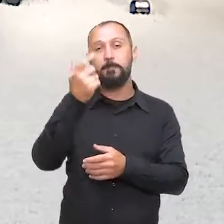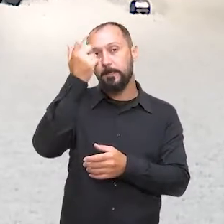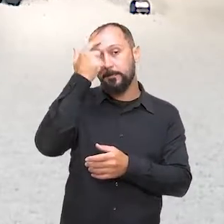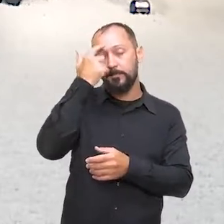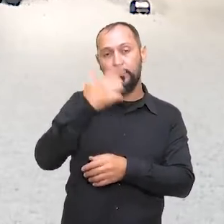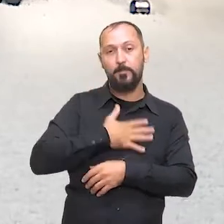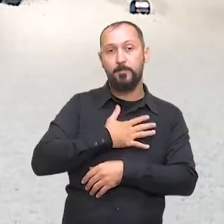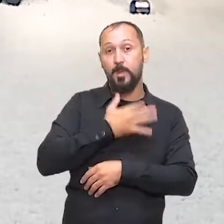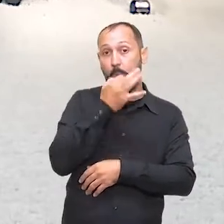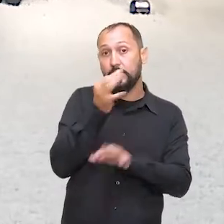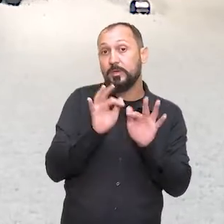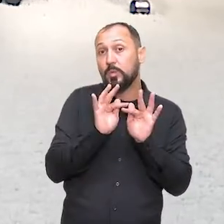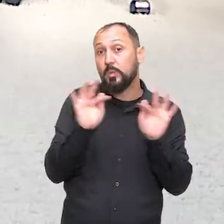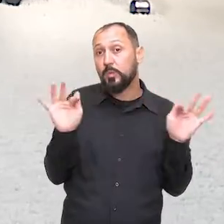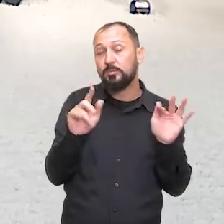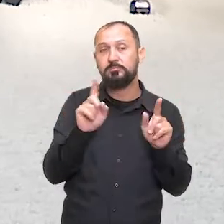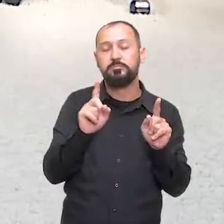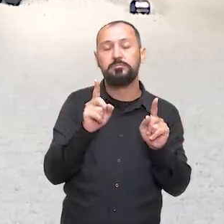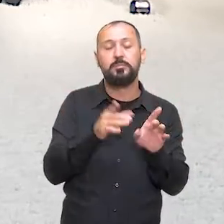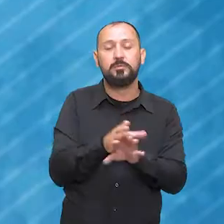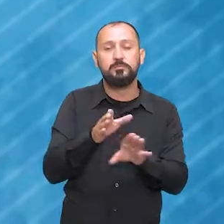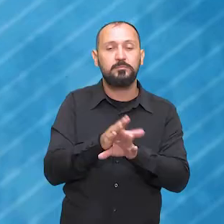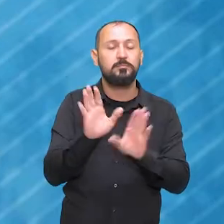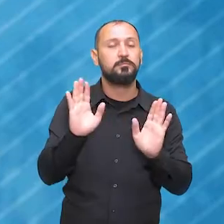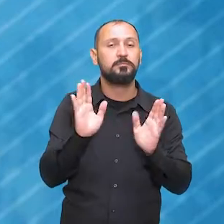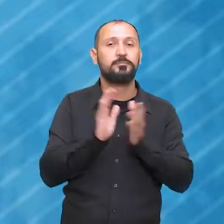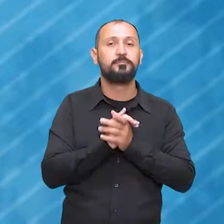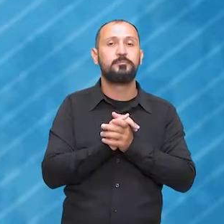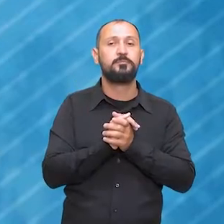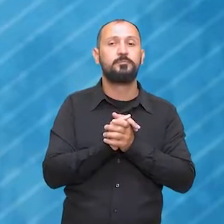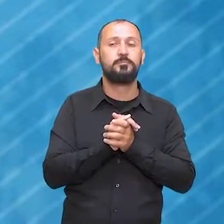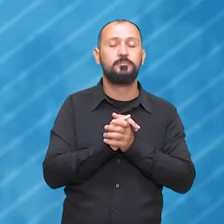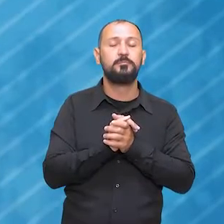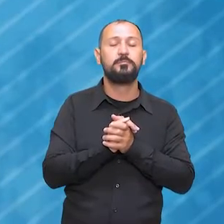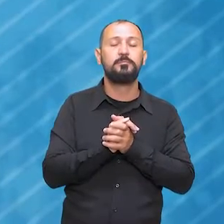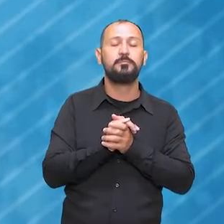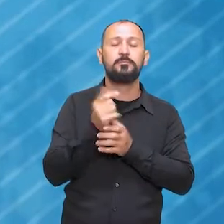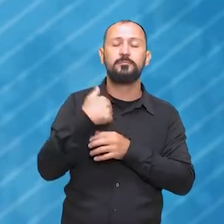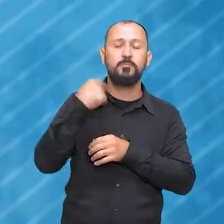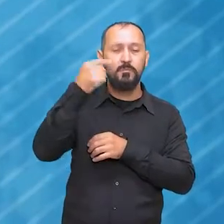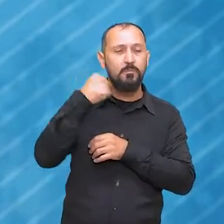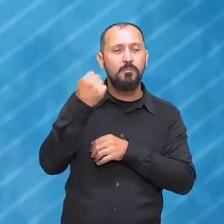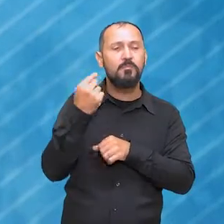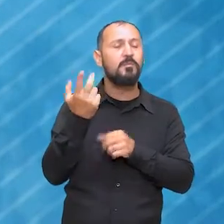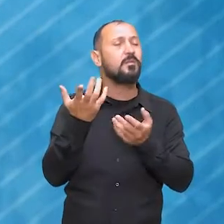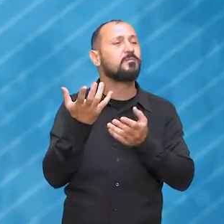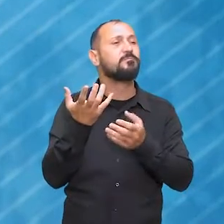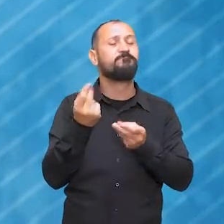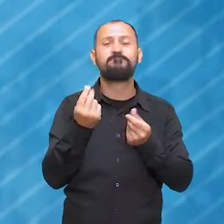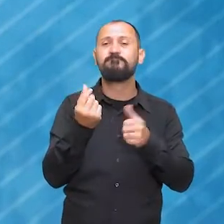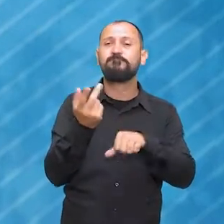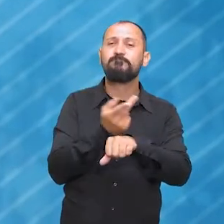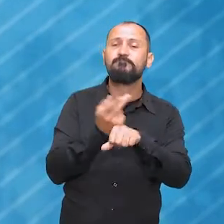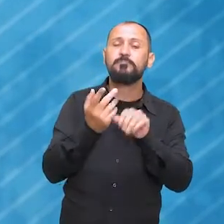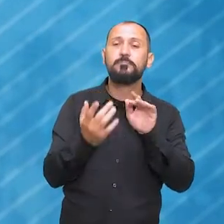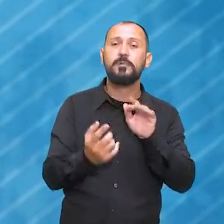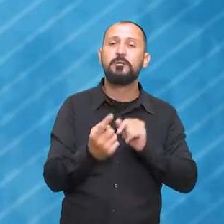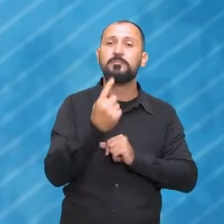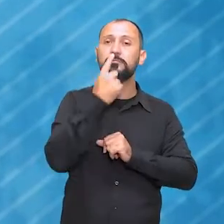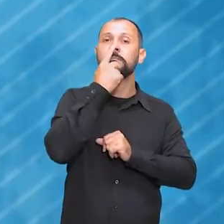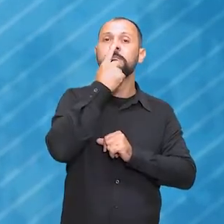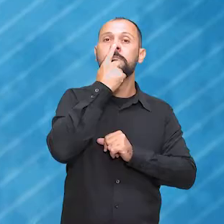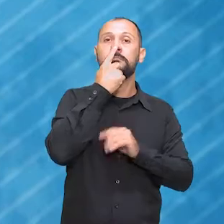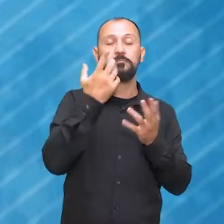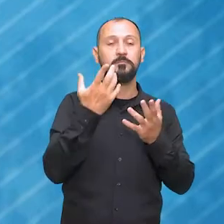conhecimento, melhor. Claro que a pessoa, eu acho assim, na minha humilde opinião, isso não é nem conselho, mas é a minha, o advogado